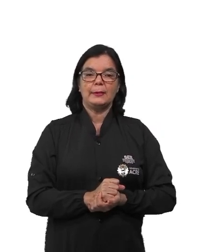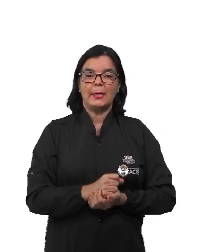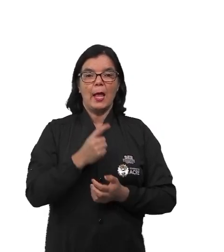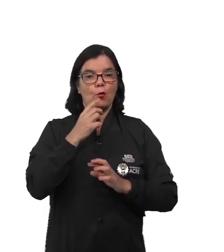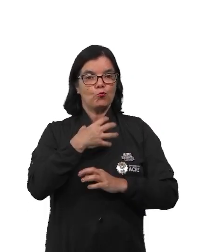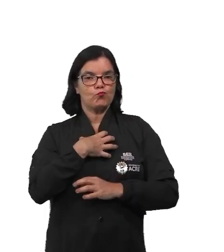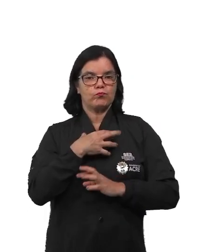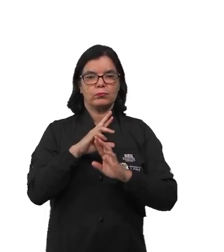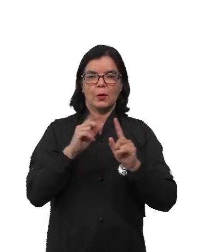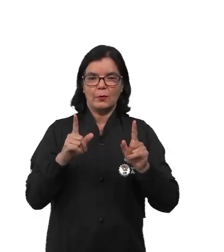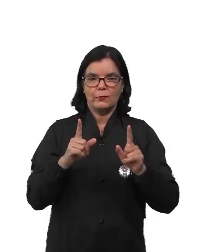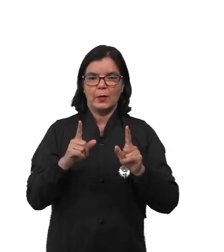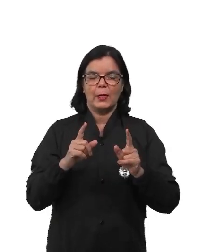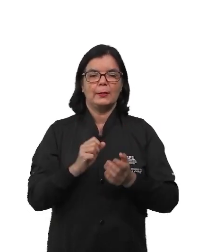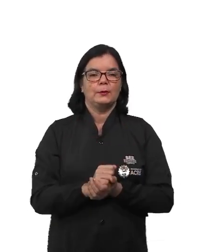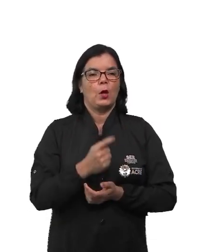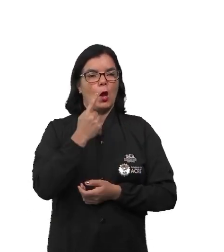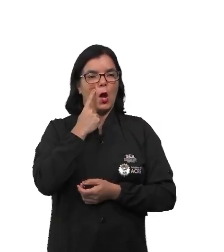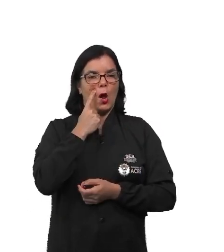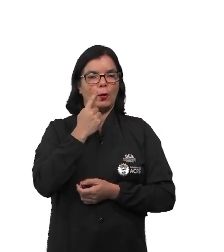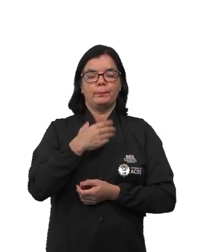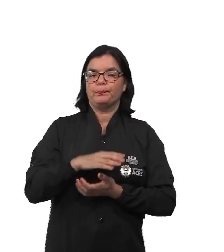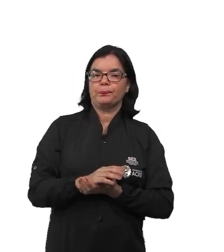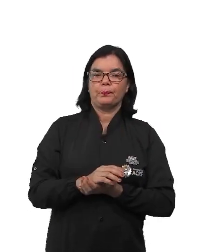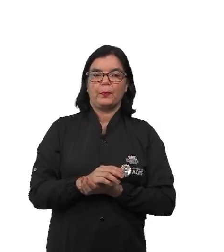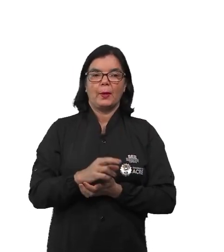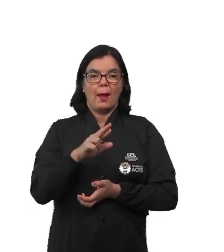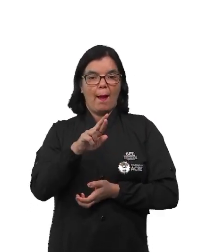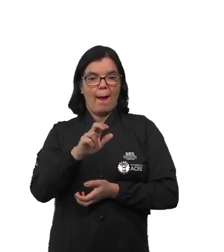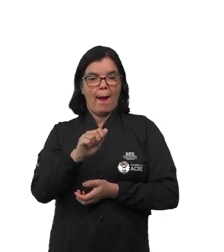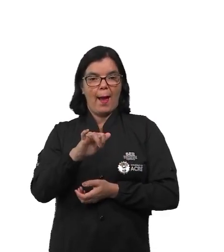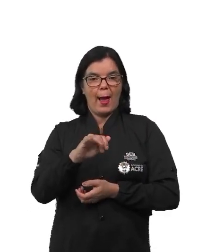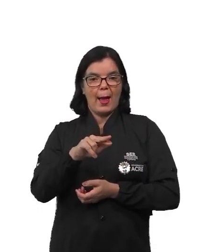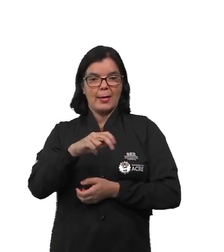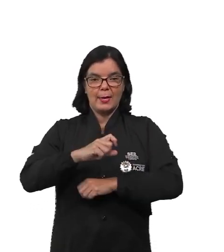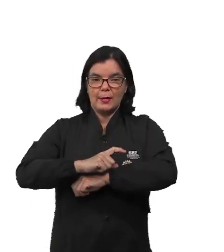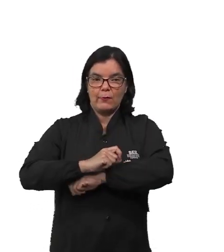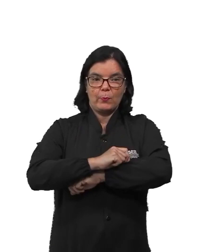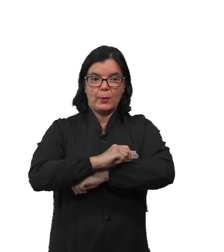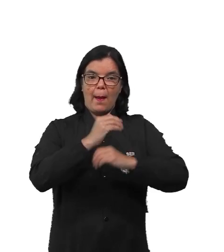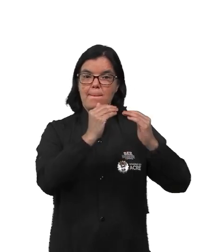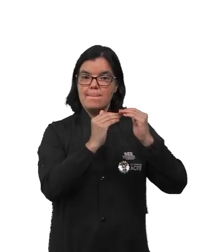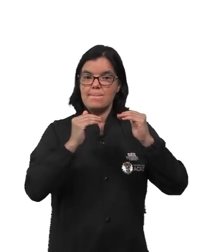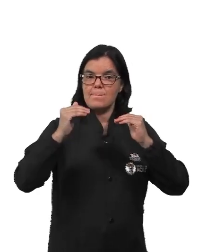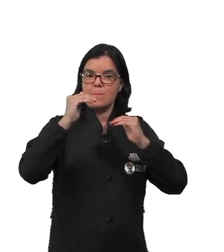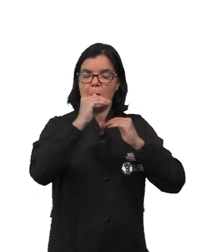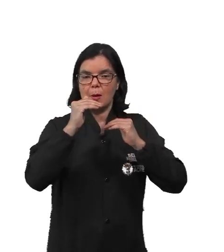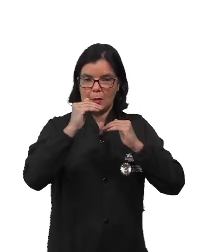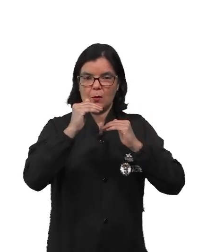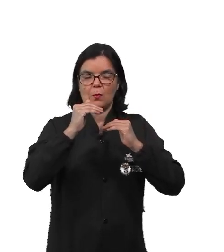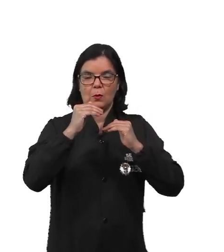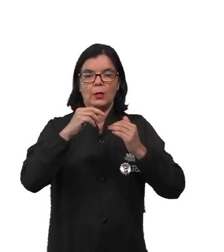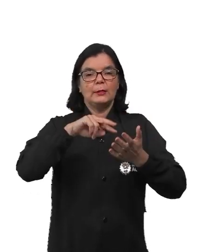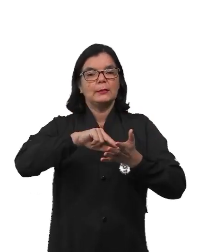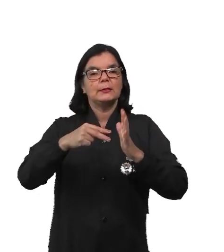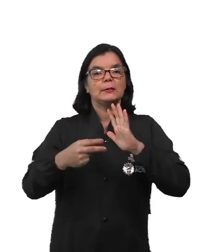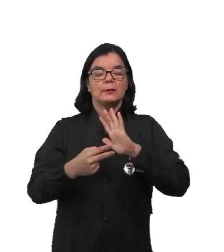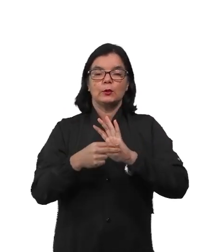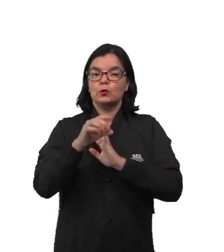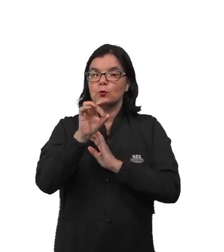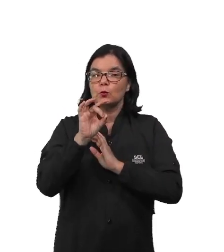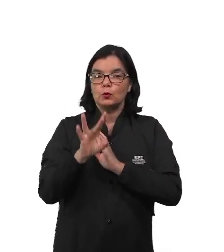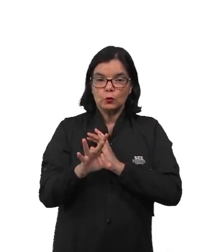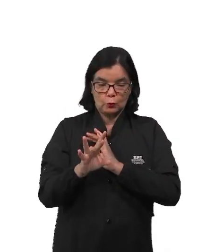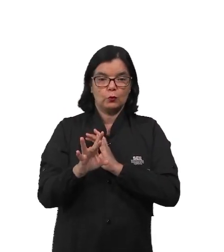anatomia diferente? Olha só a rainha. Ela é maior, né? E qual é a função dela? A função da rainha, pessoal, é